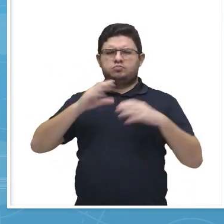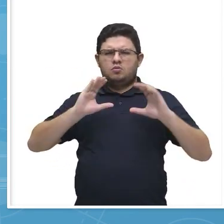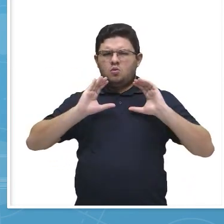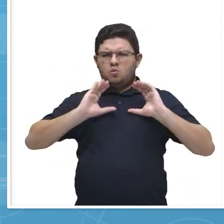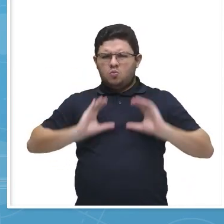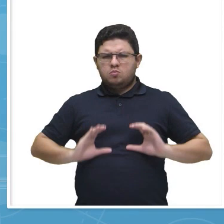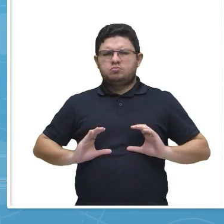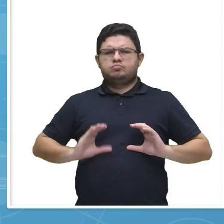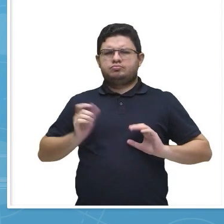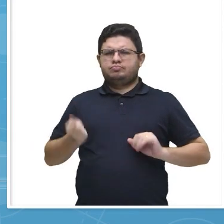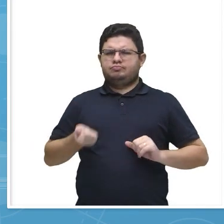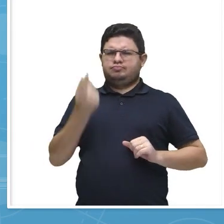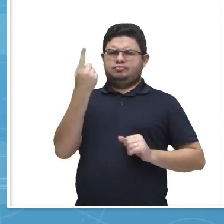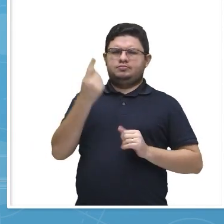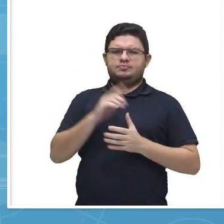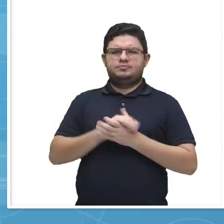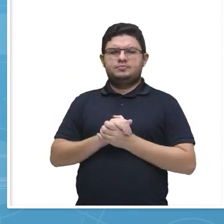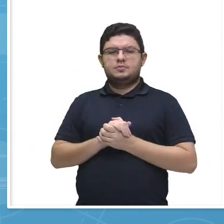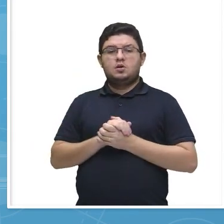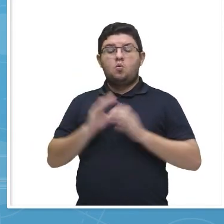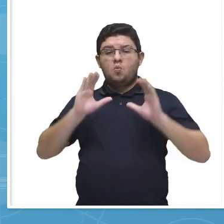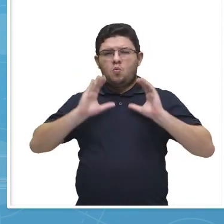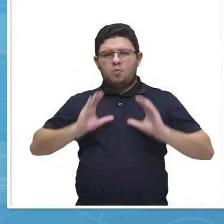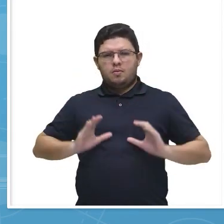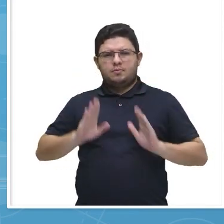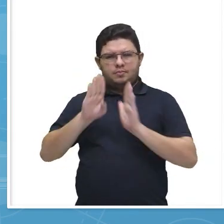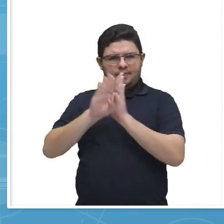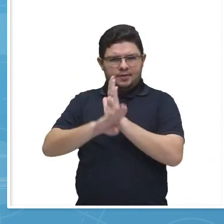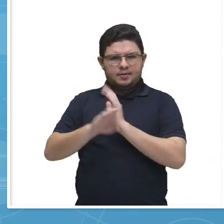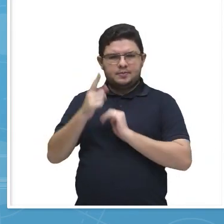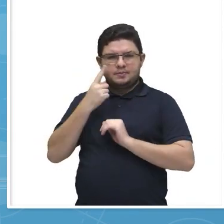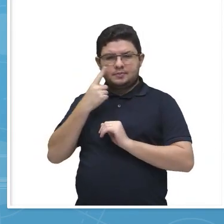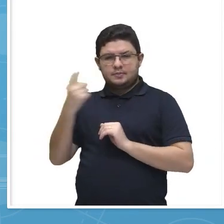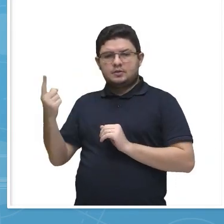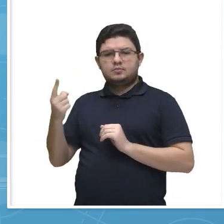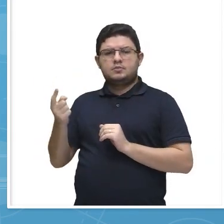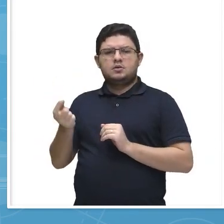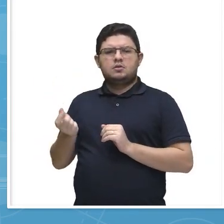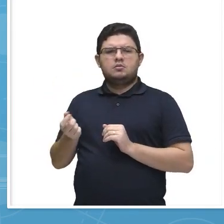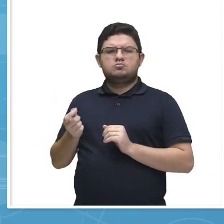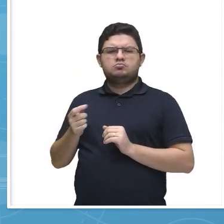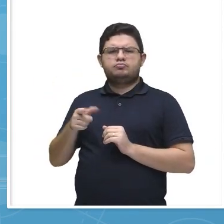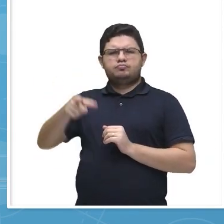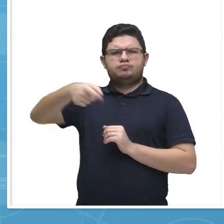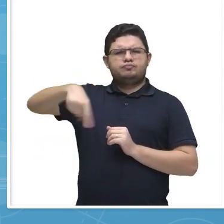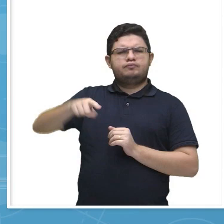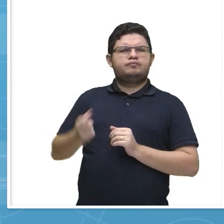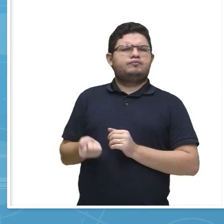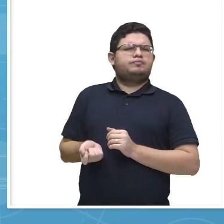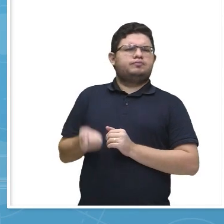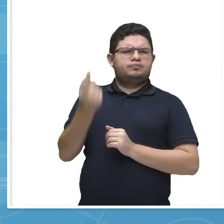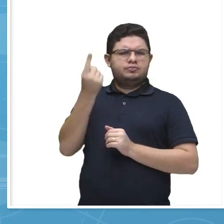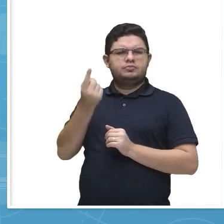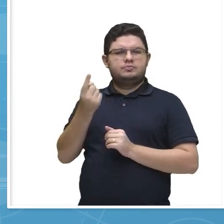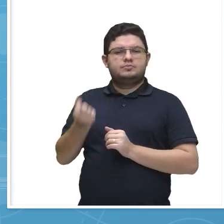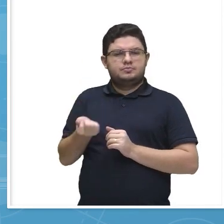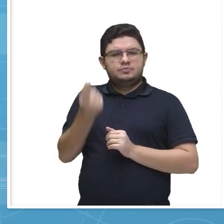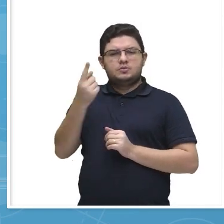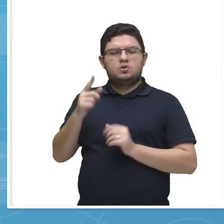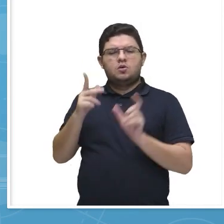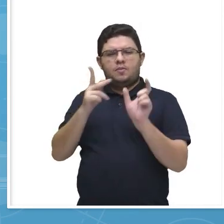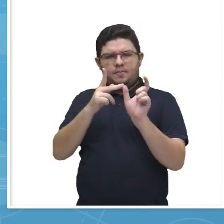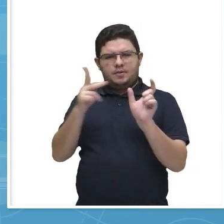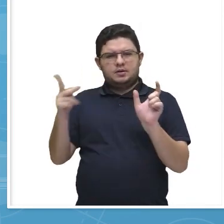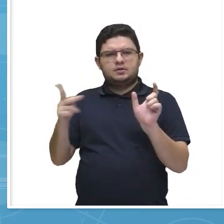de ligação. E percebo que o núcleo desse predicado é a palavra estranho. Então, predicado